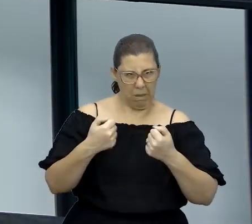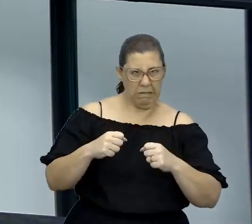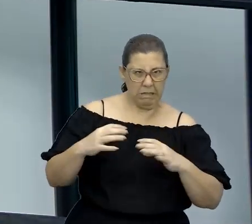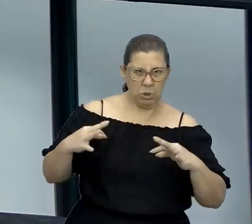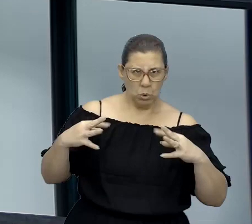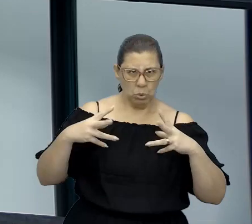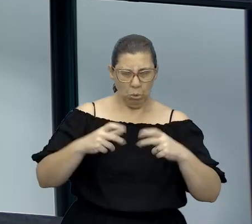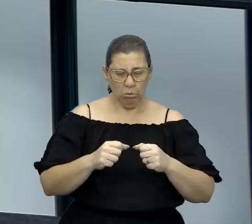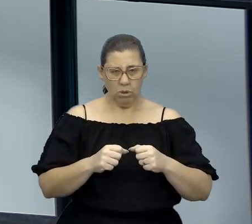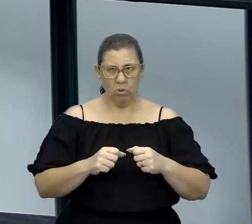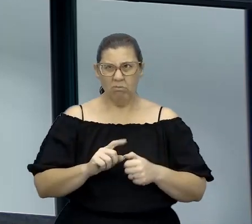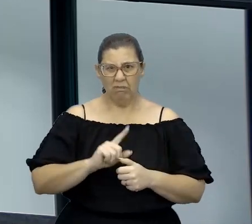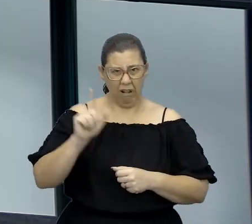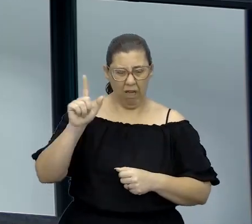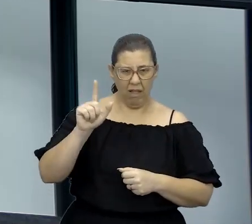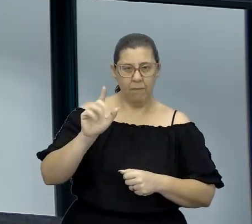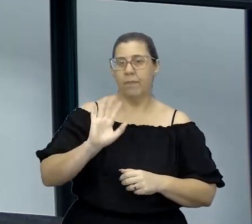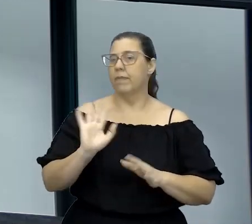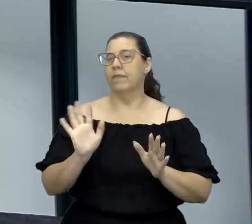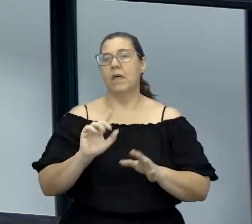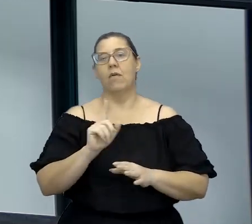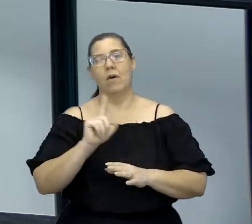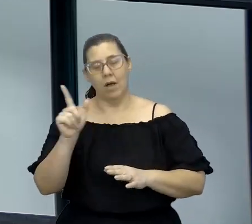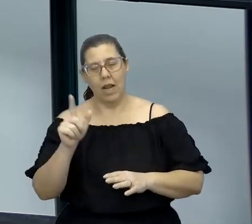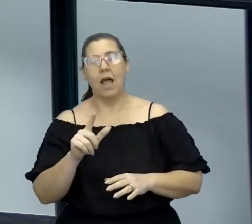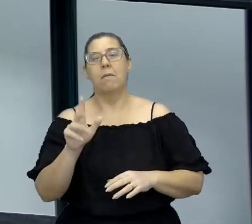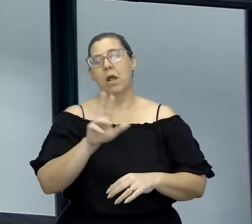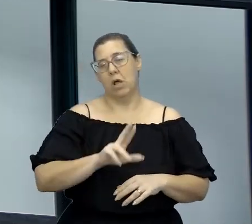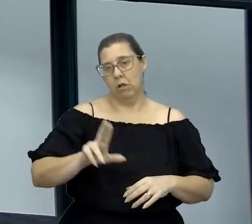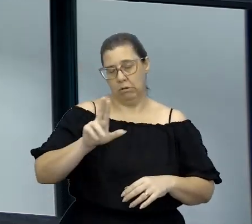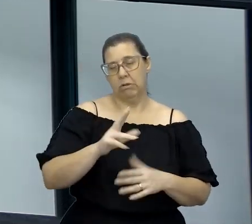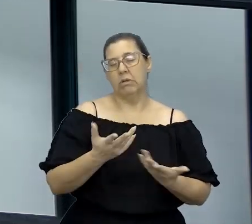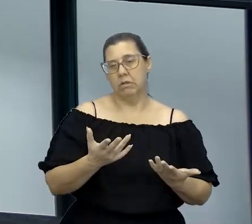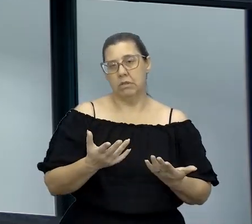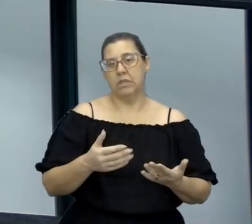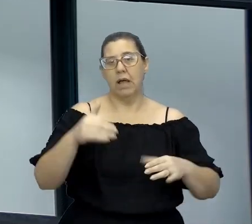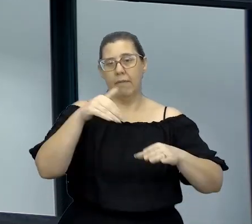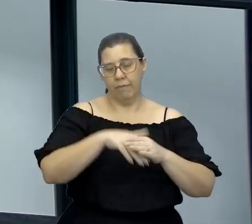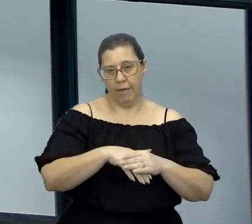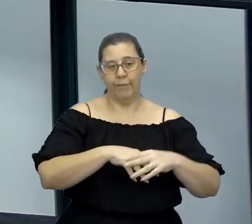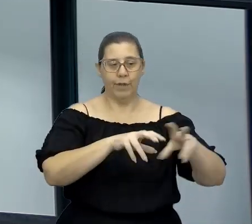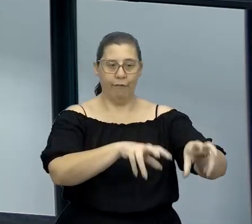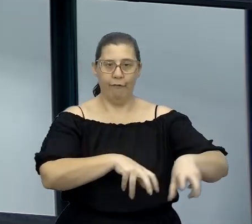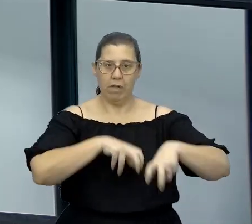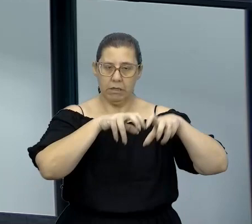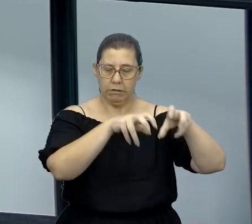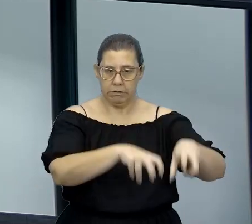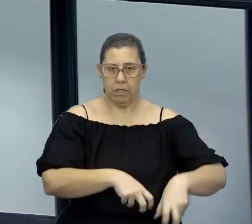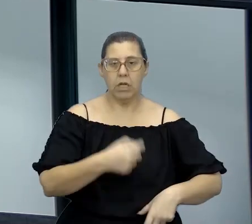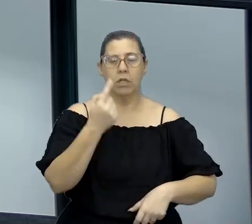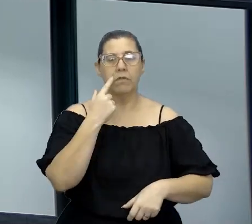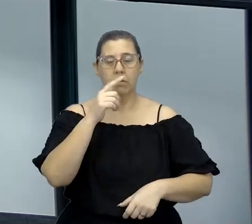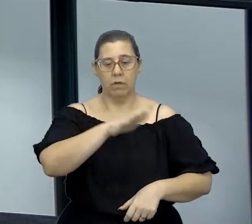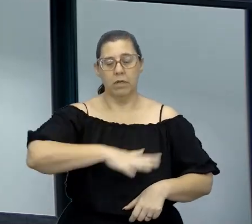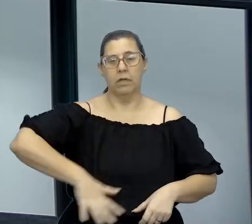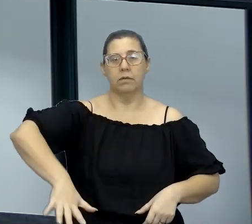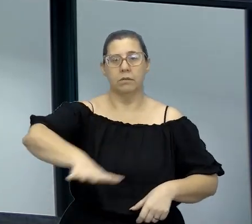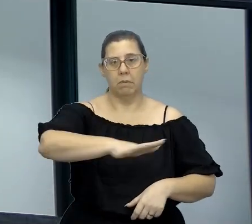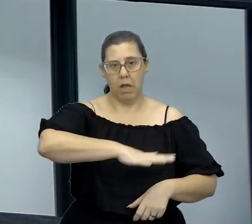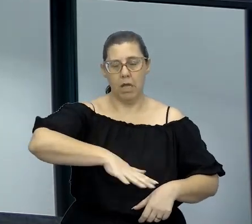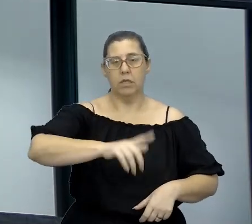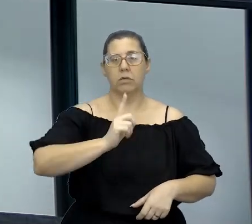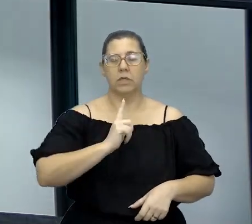aquilo lá? Não, aquilo lá é para abastecer cidades, né? E aí você tem que ver, dimensionar o espaço que você